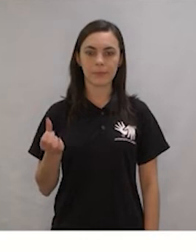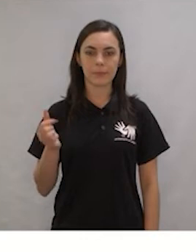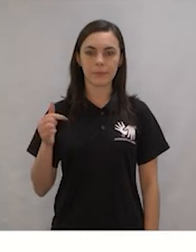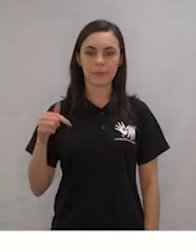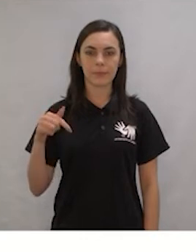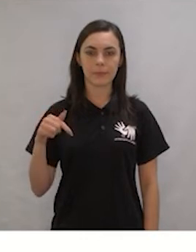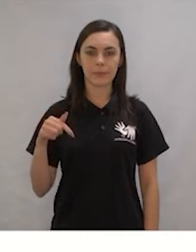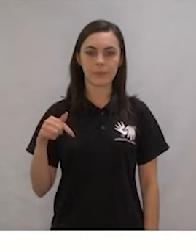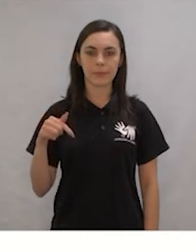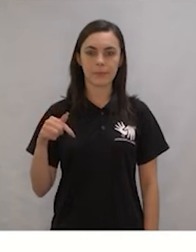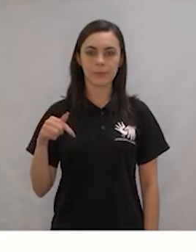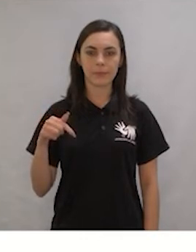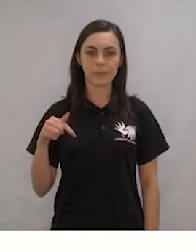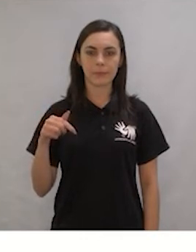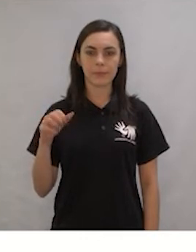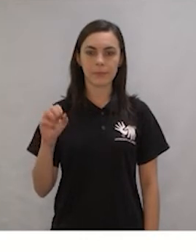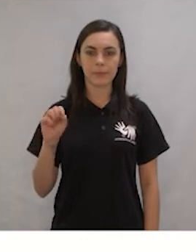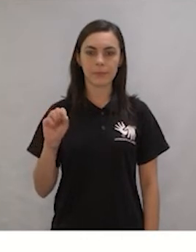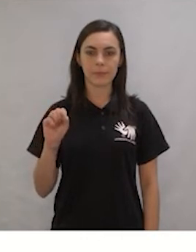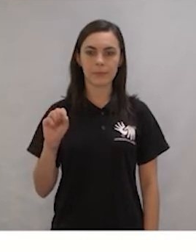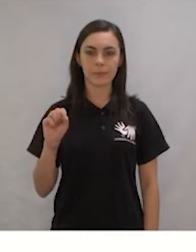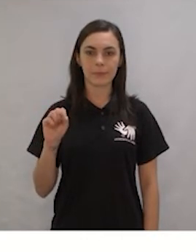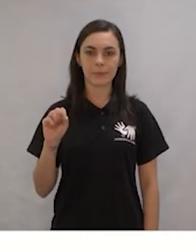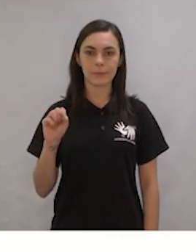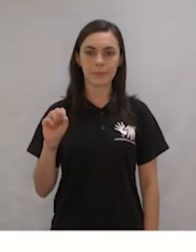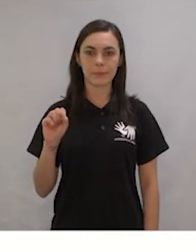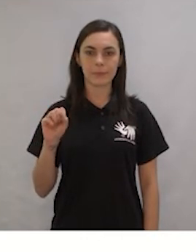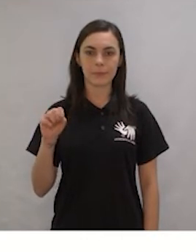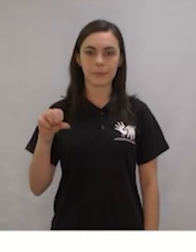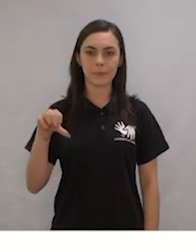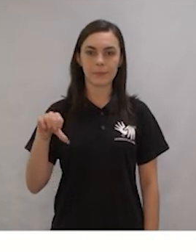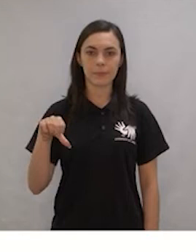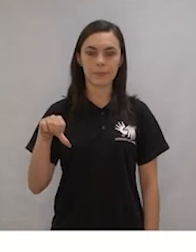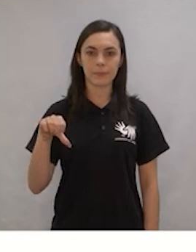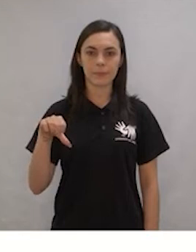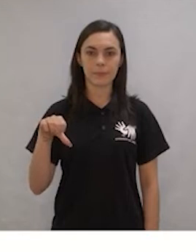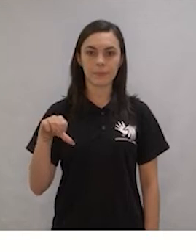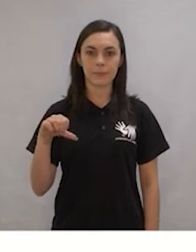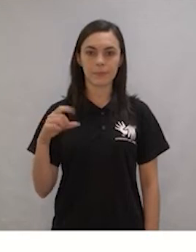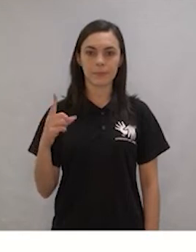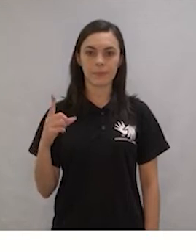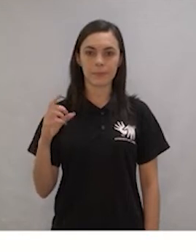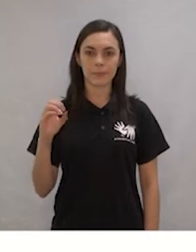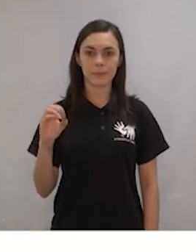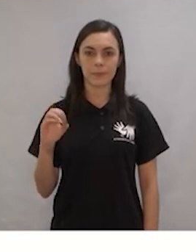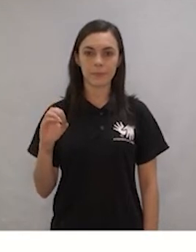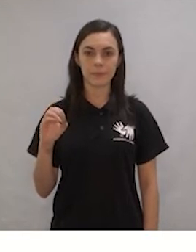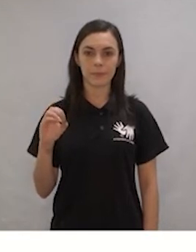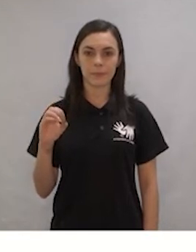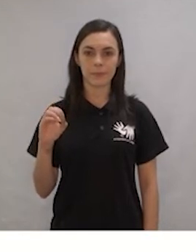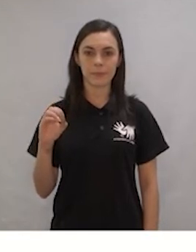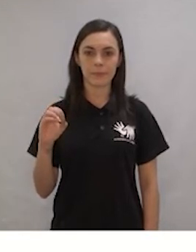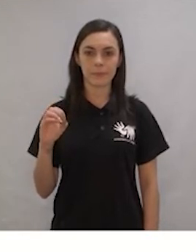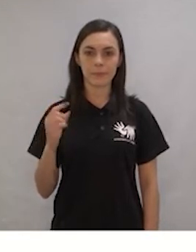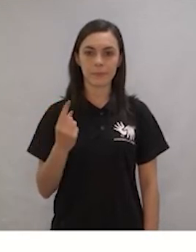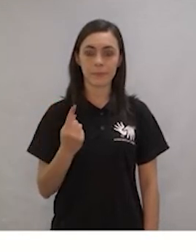6, 7, 8, 9,